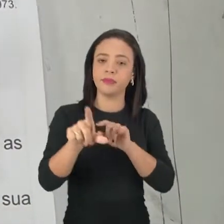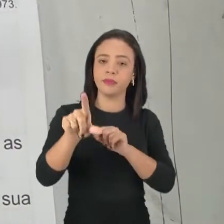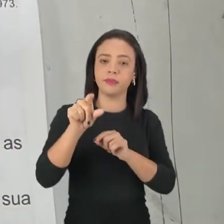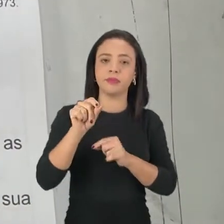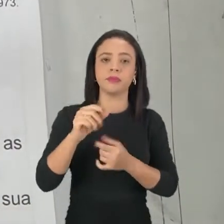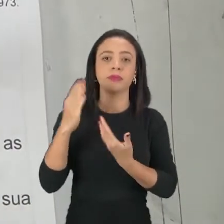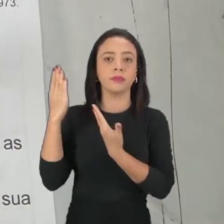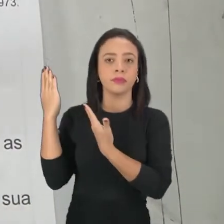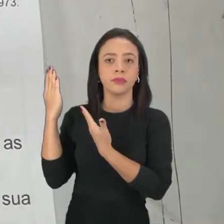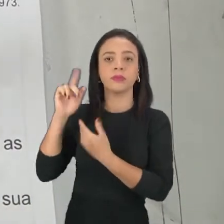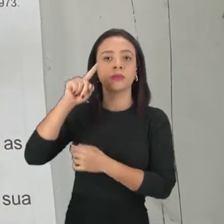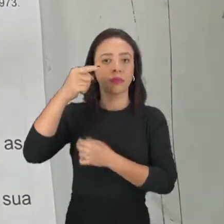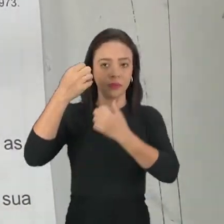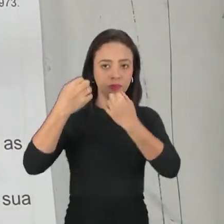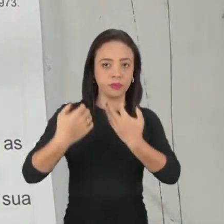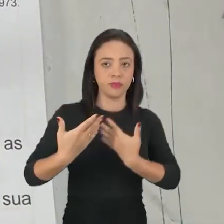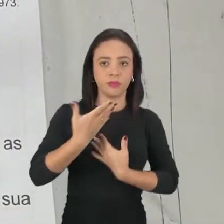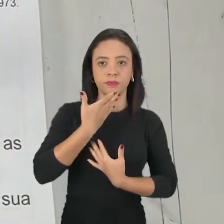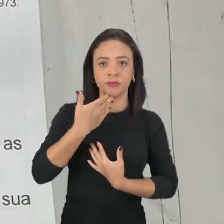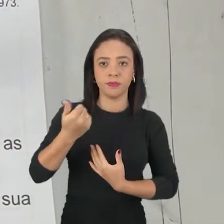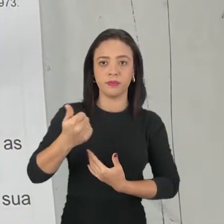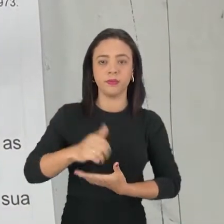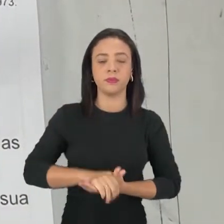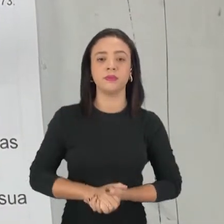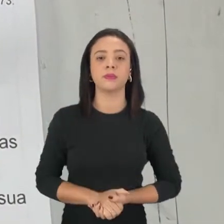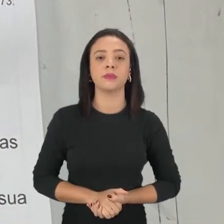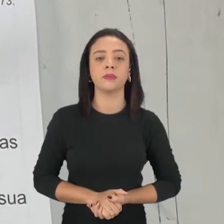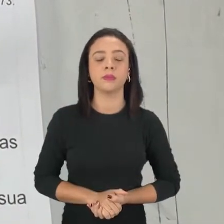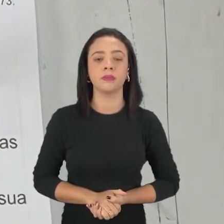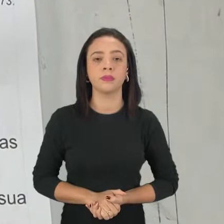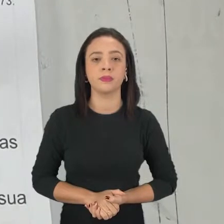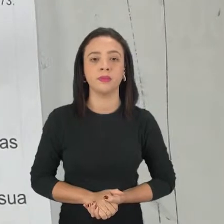depois a gente vai falar a respeito Dele quem